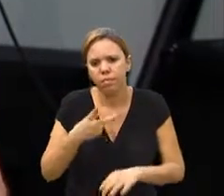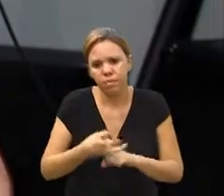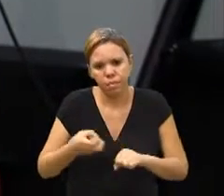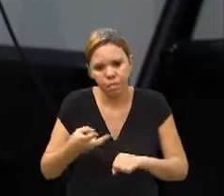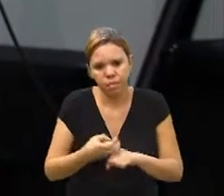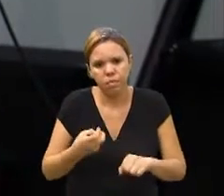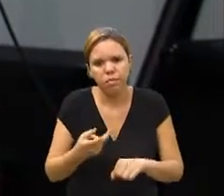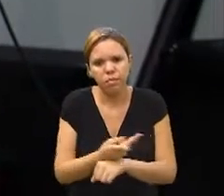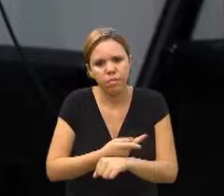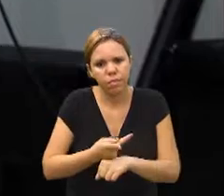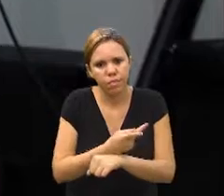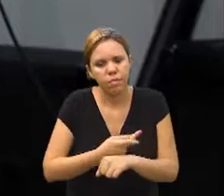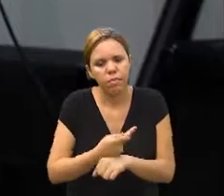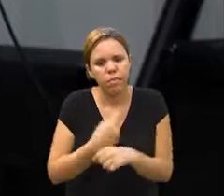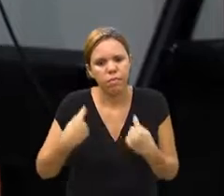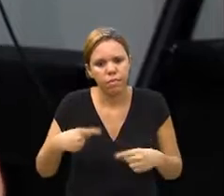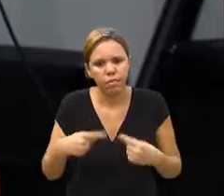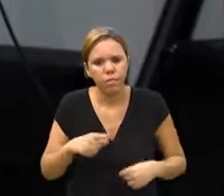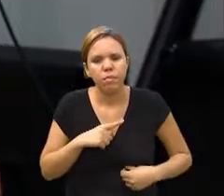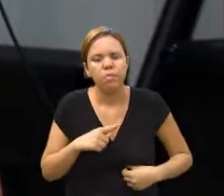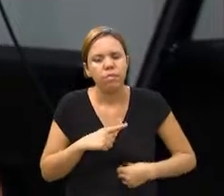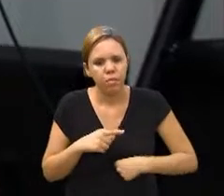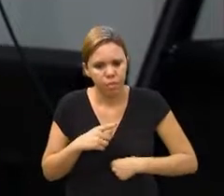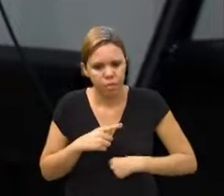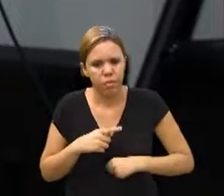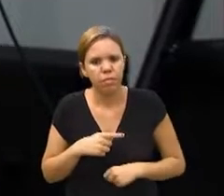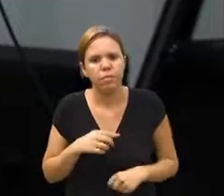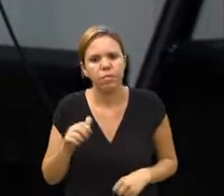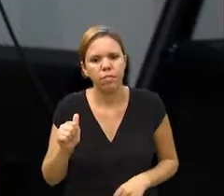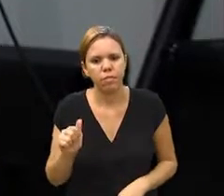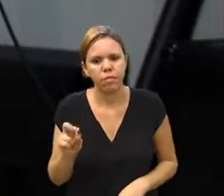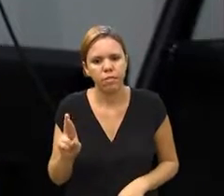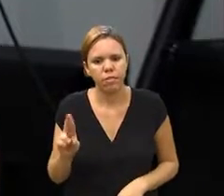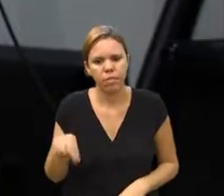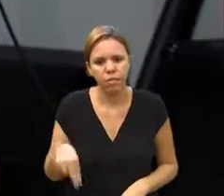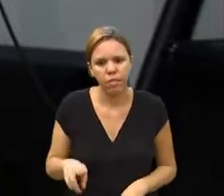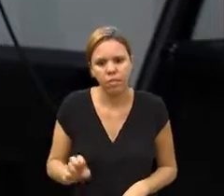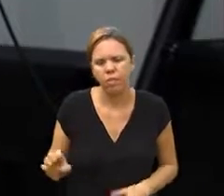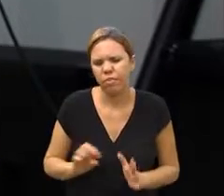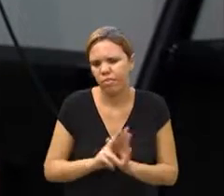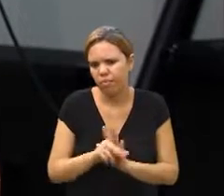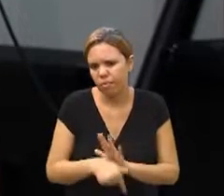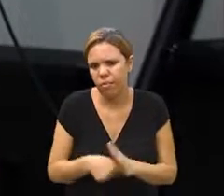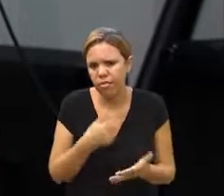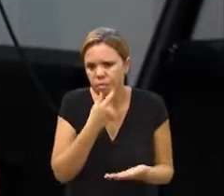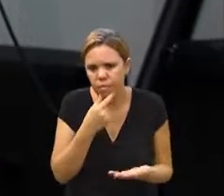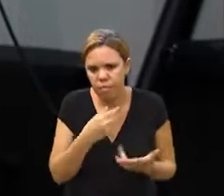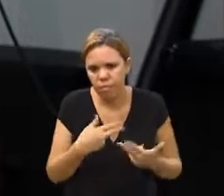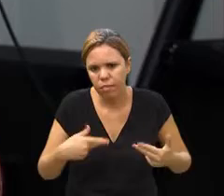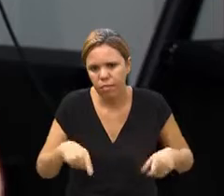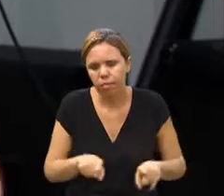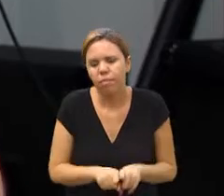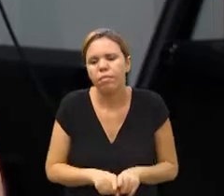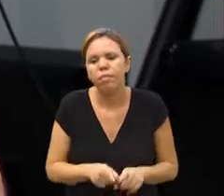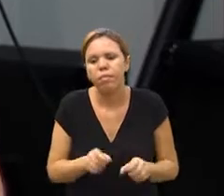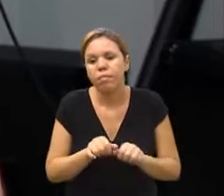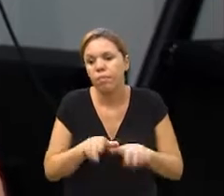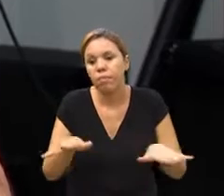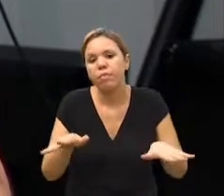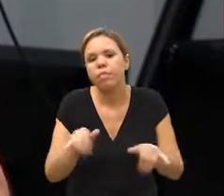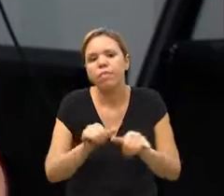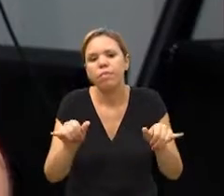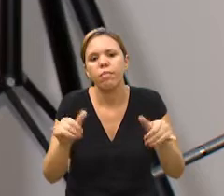é só procurar Marcel Ziu no Spotify, iTunes, Deezer, todos esses veículos de divulgação.